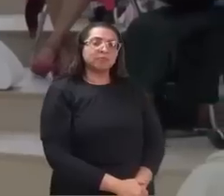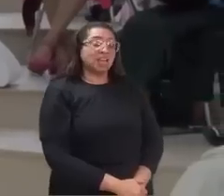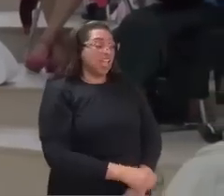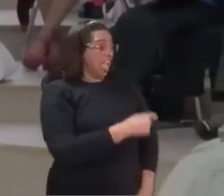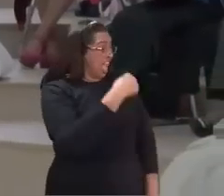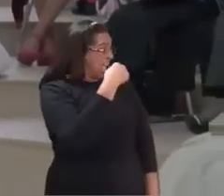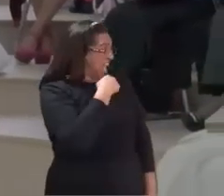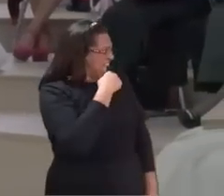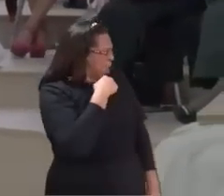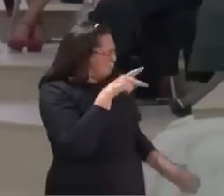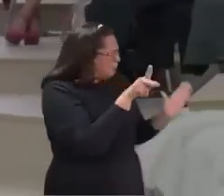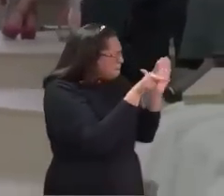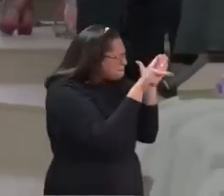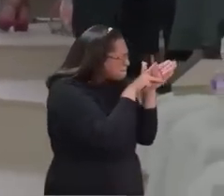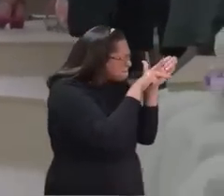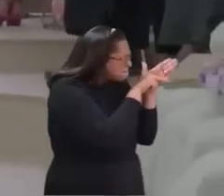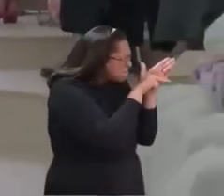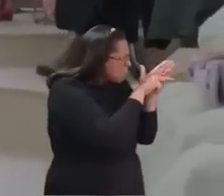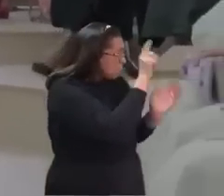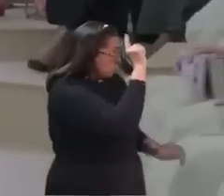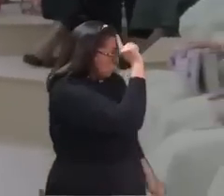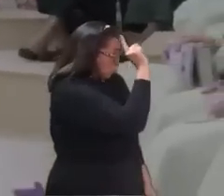intermediário, ele foi direto.